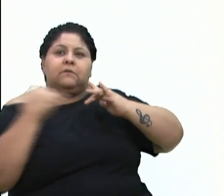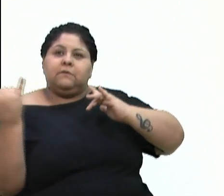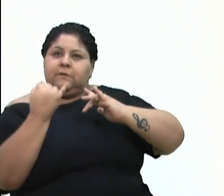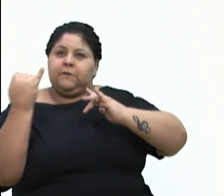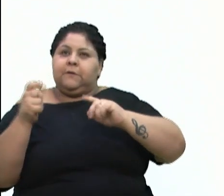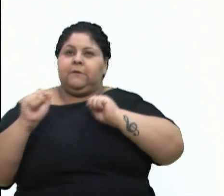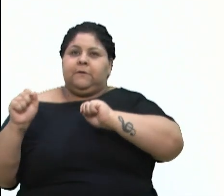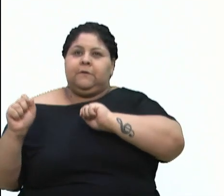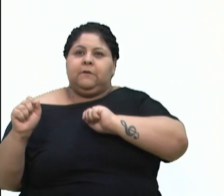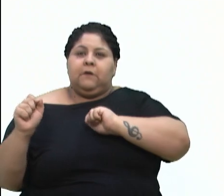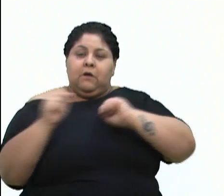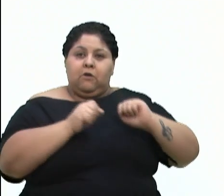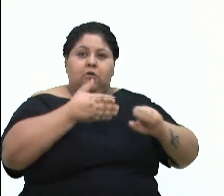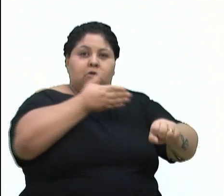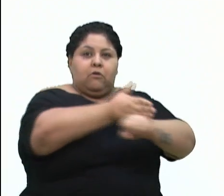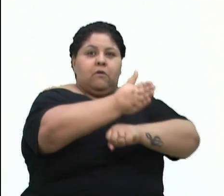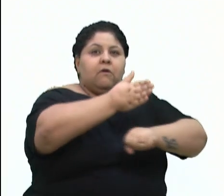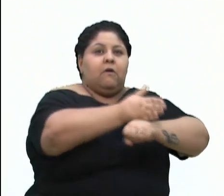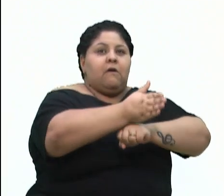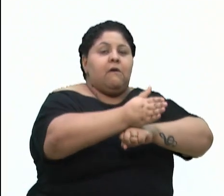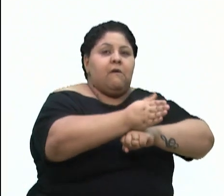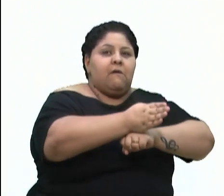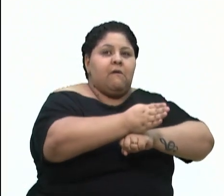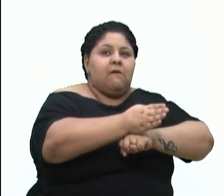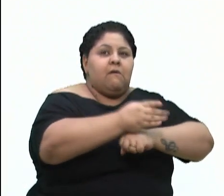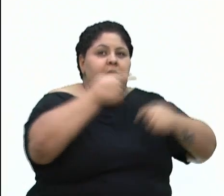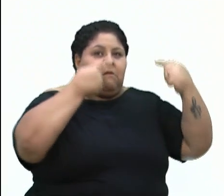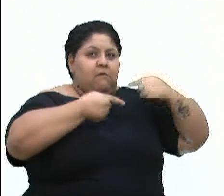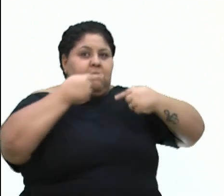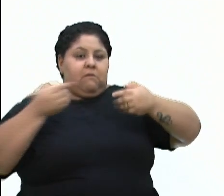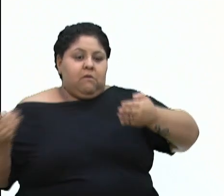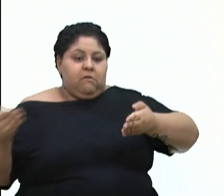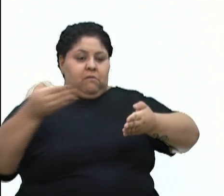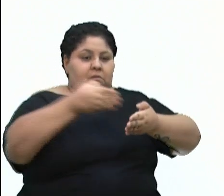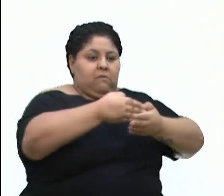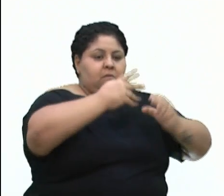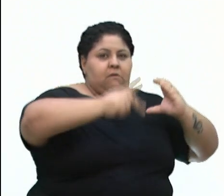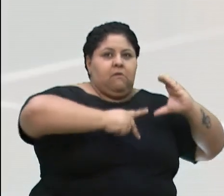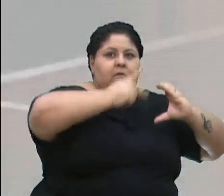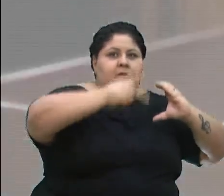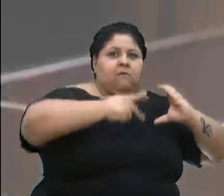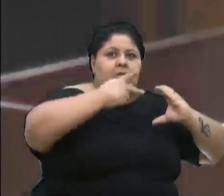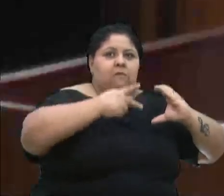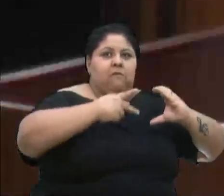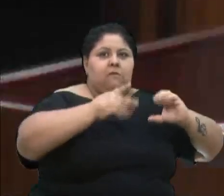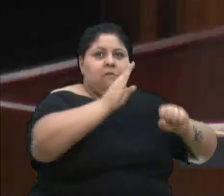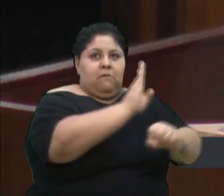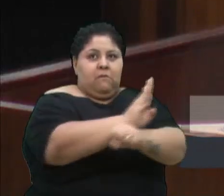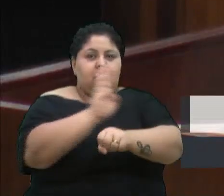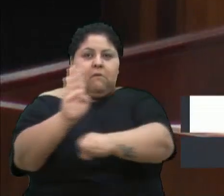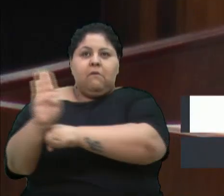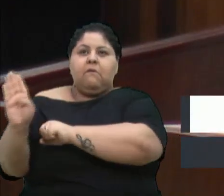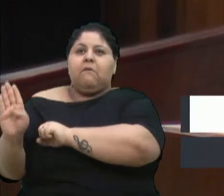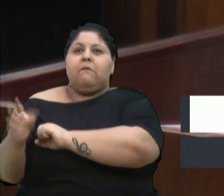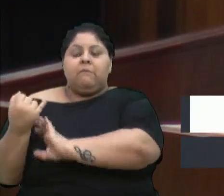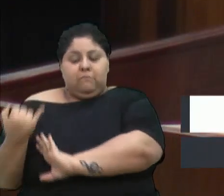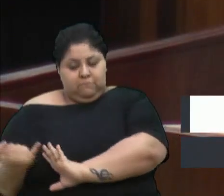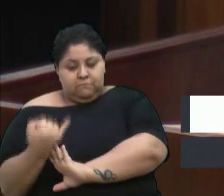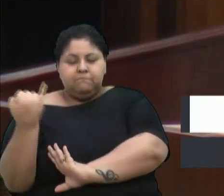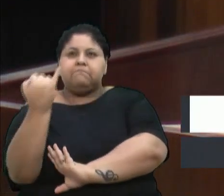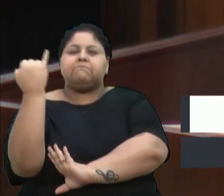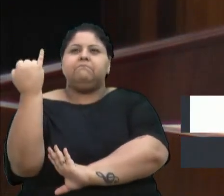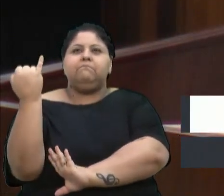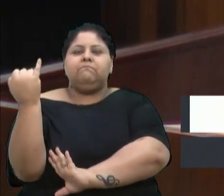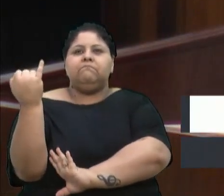puder participar desse debate, venha até a Câmara de Vereadores para a gente aprofundar essa questão tão importante de